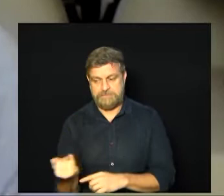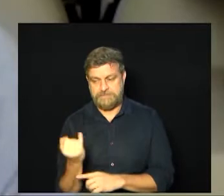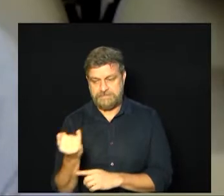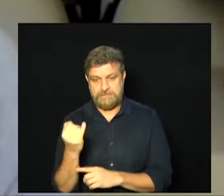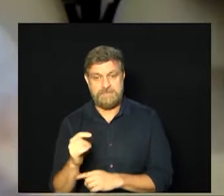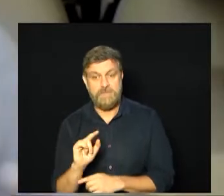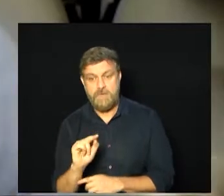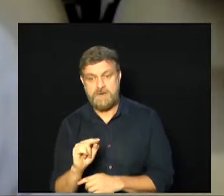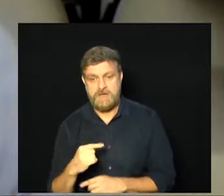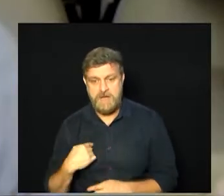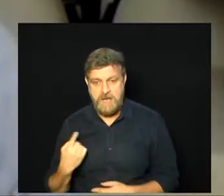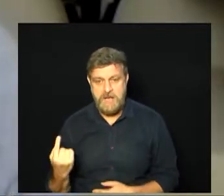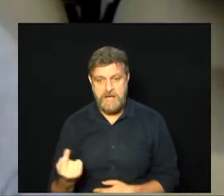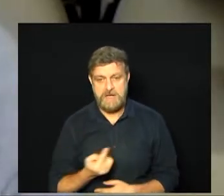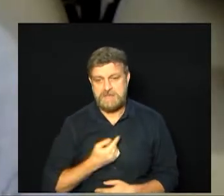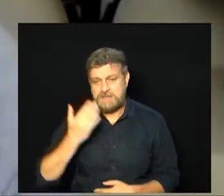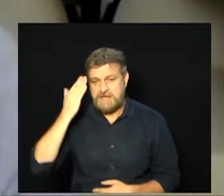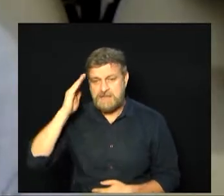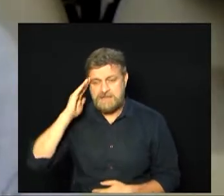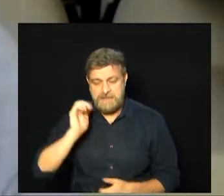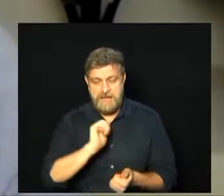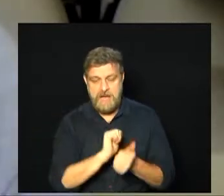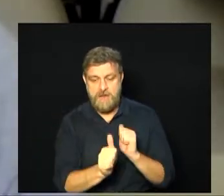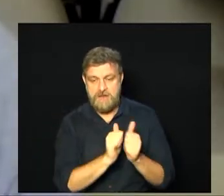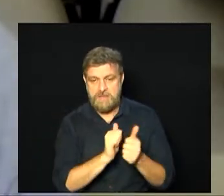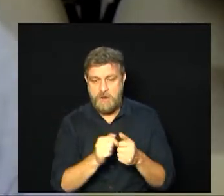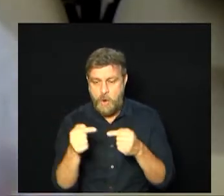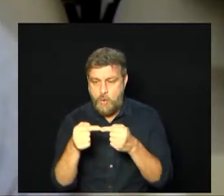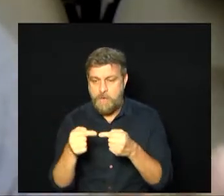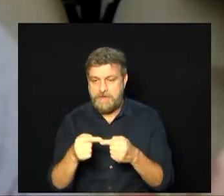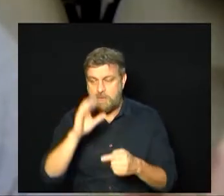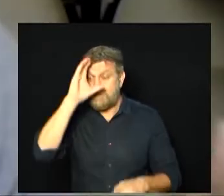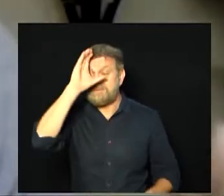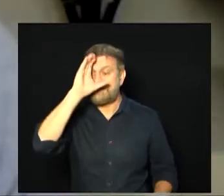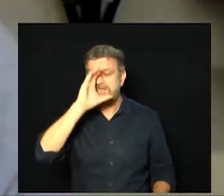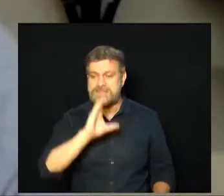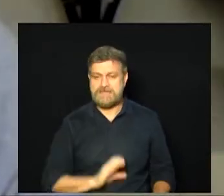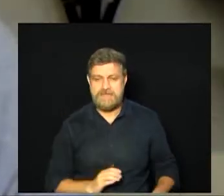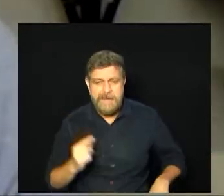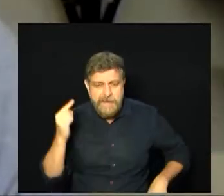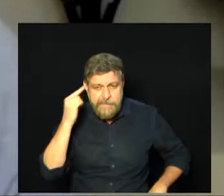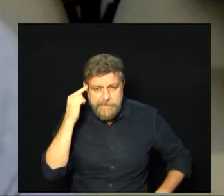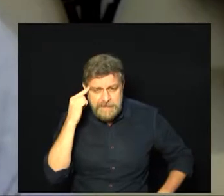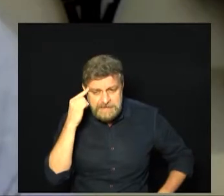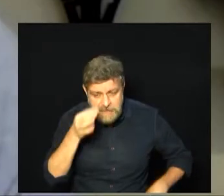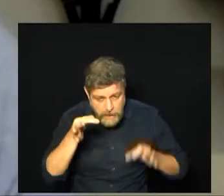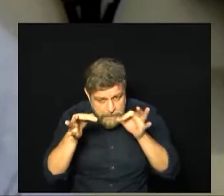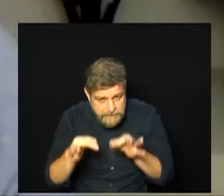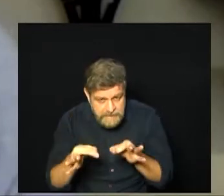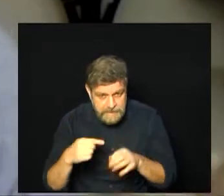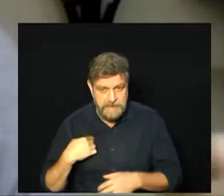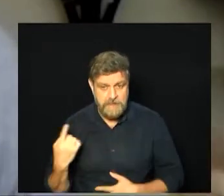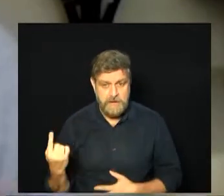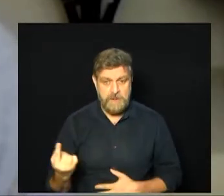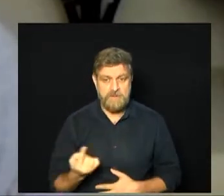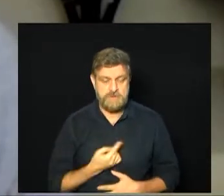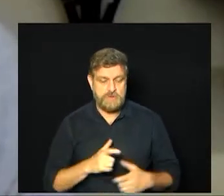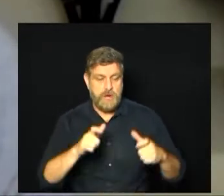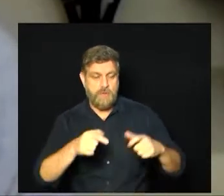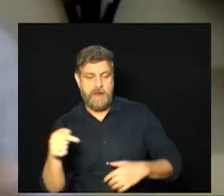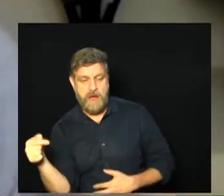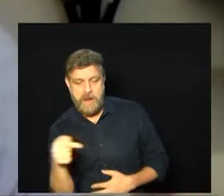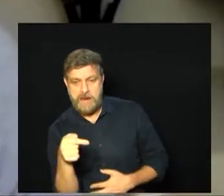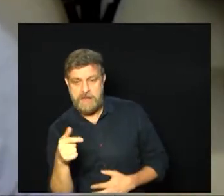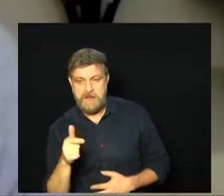gente entenda o esporte como cidadania. Pensa bem, Gabriel, quando a gente passa por um local onde está tendo